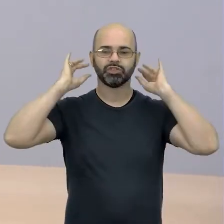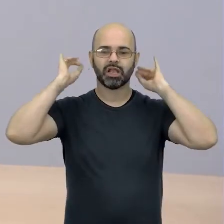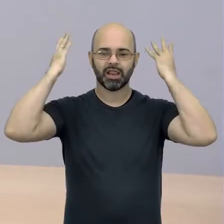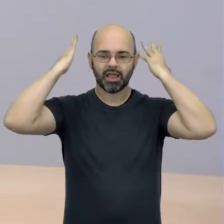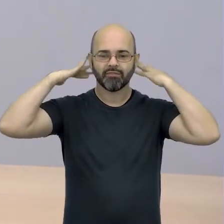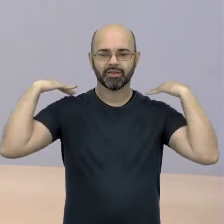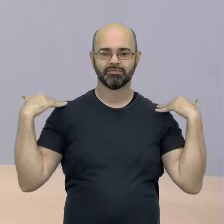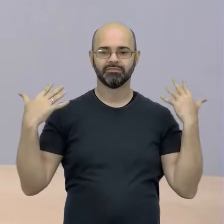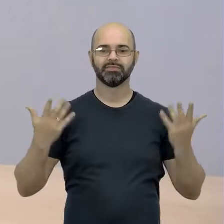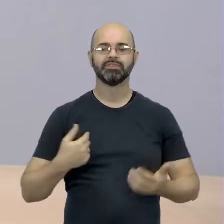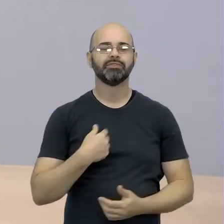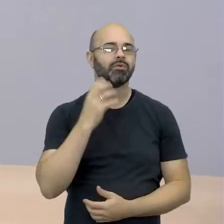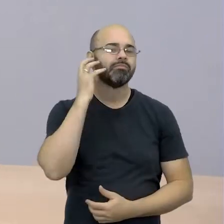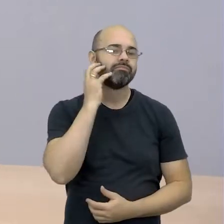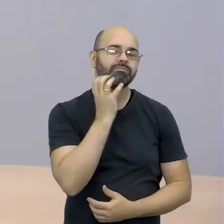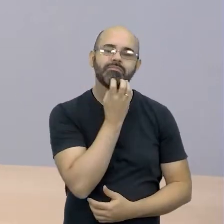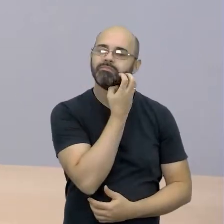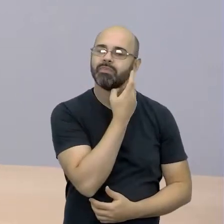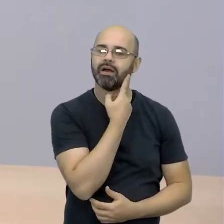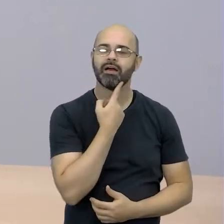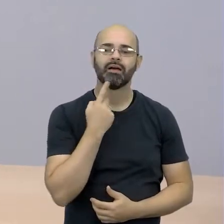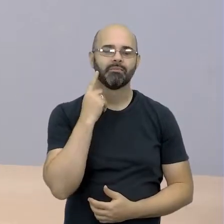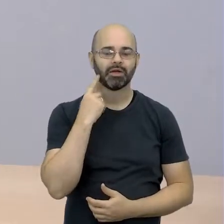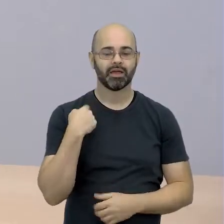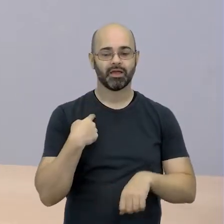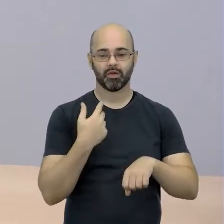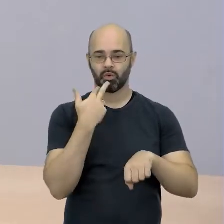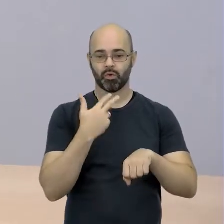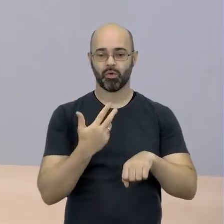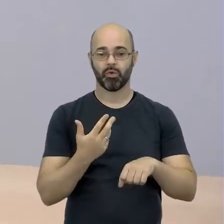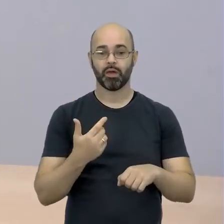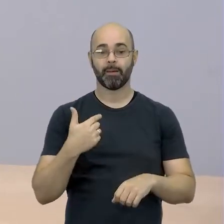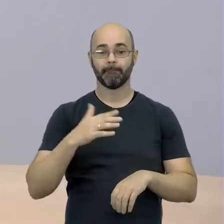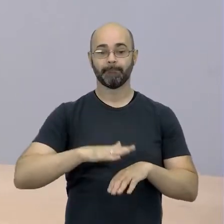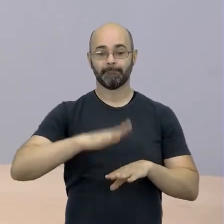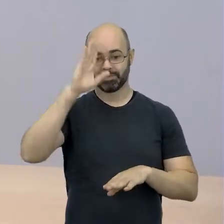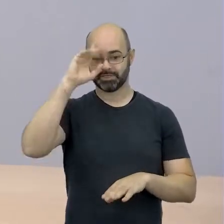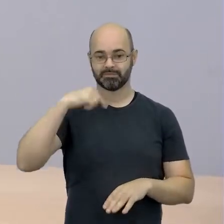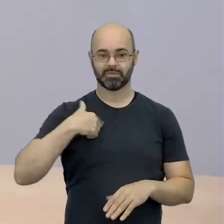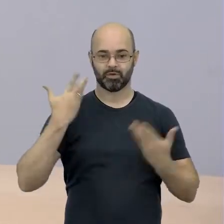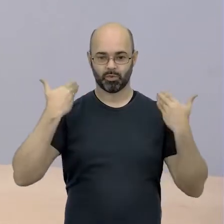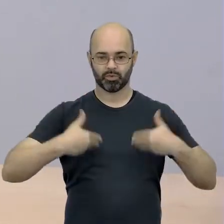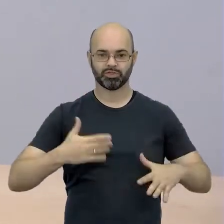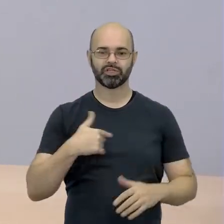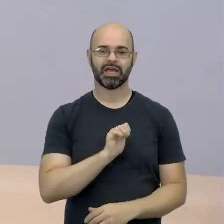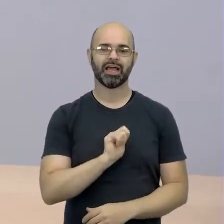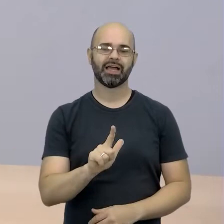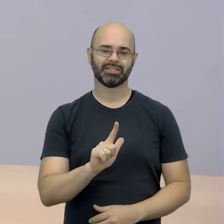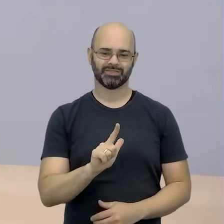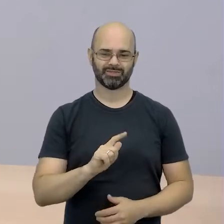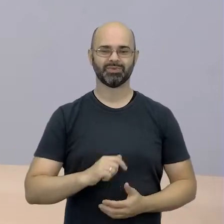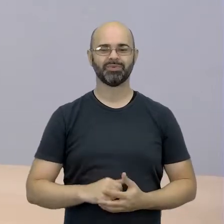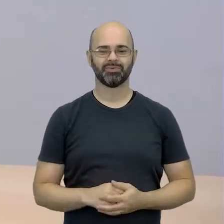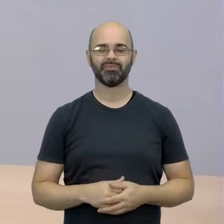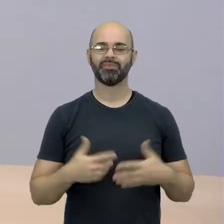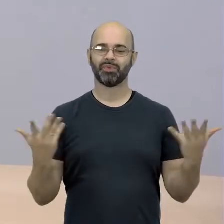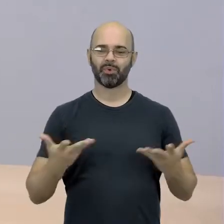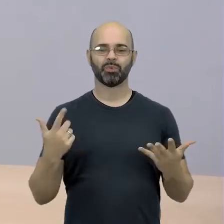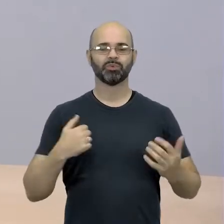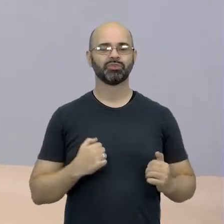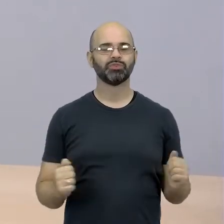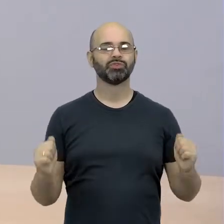A cor que predomina em mim é o azul. E para compor, copilotar essa aula